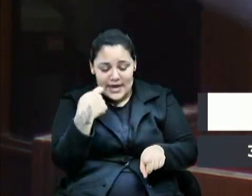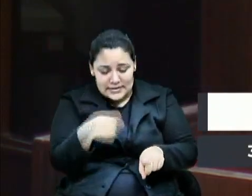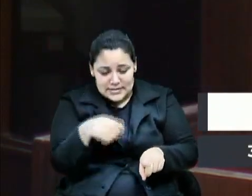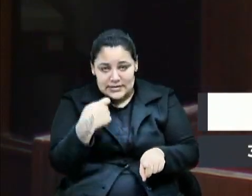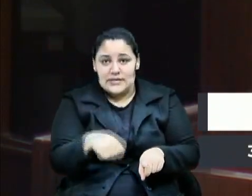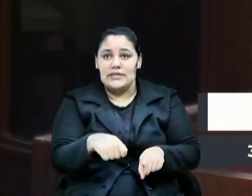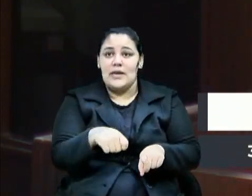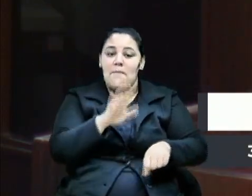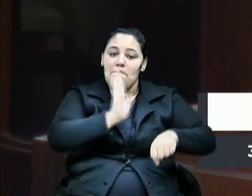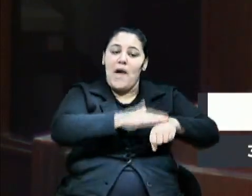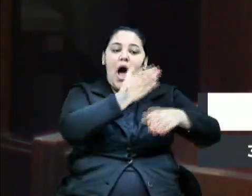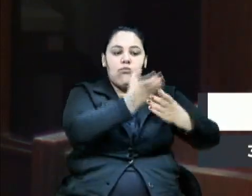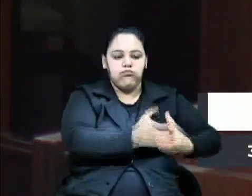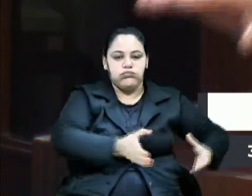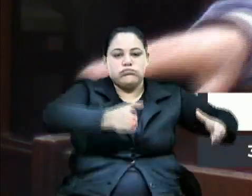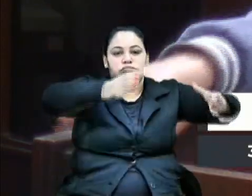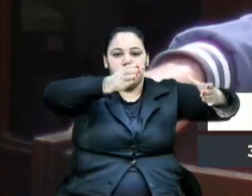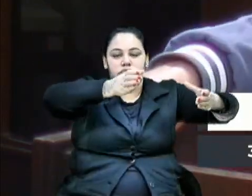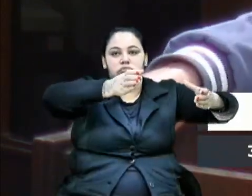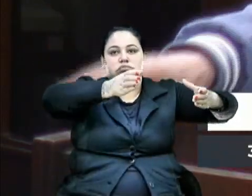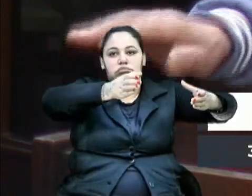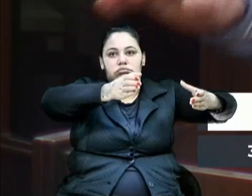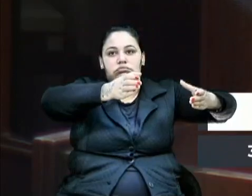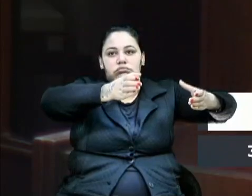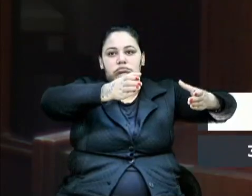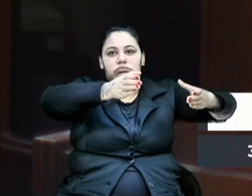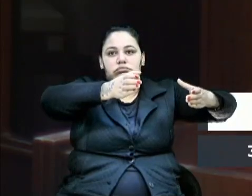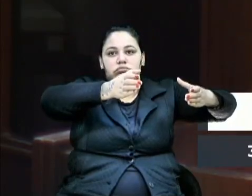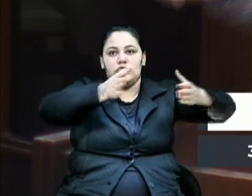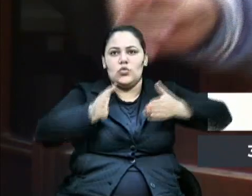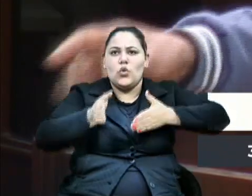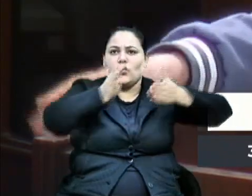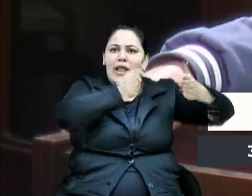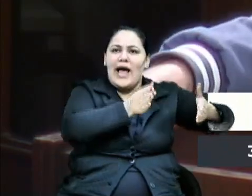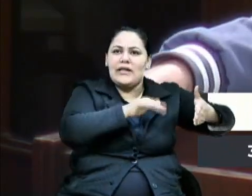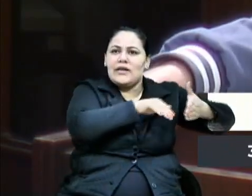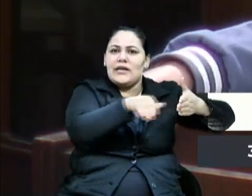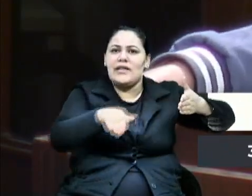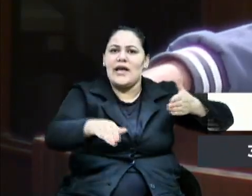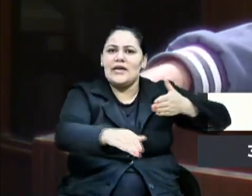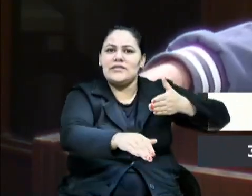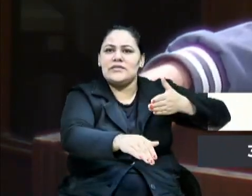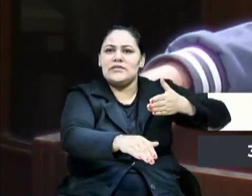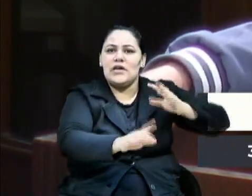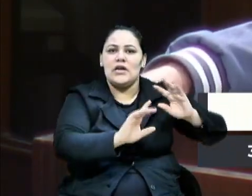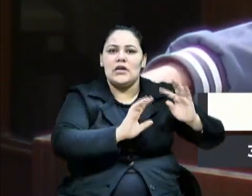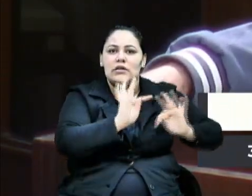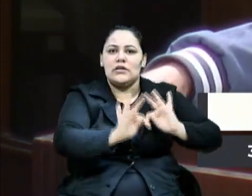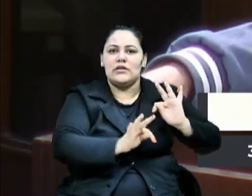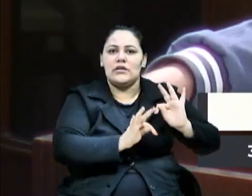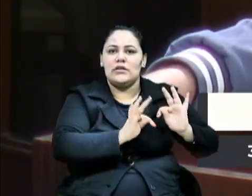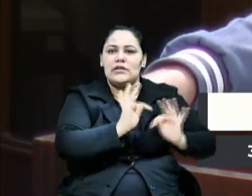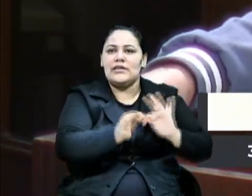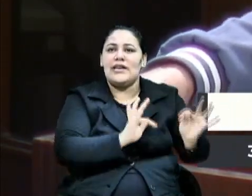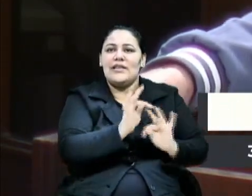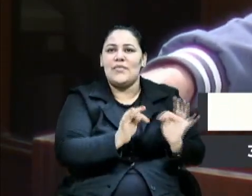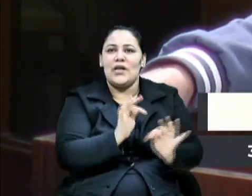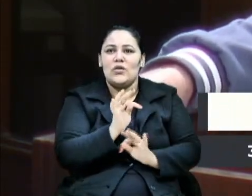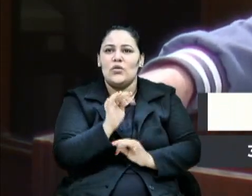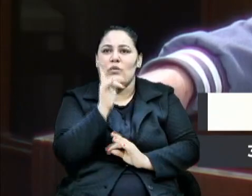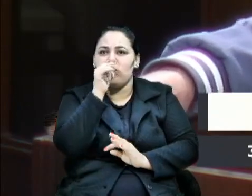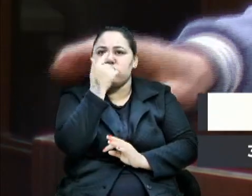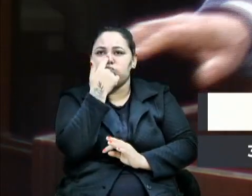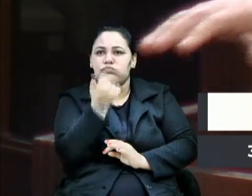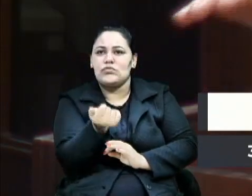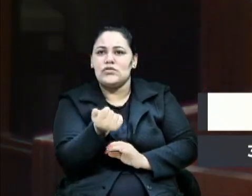um tanque para o outro lado, ali que desce ali no tratamento de esgoto à esquerda da BR, lá